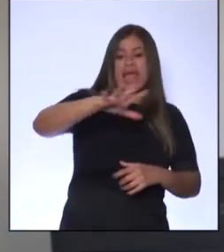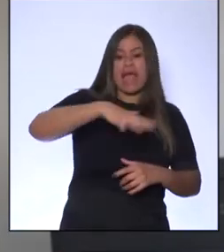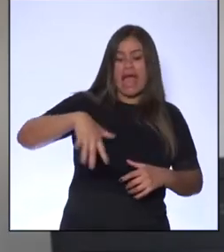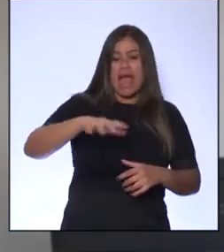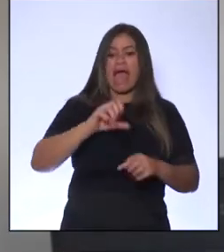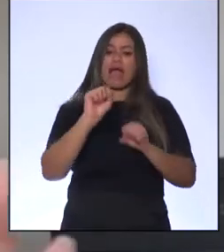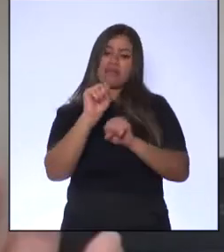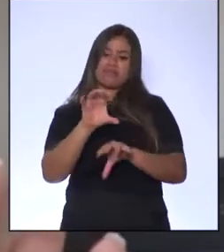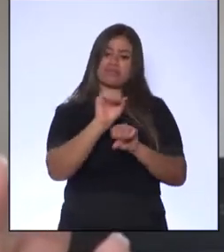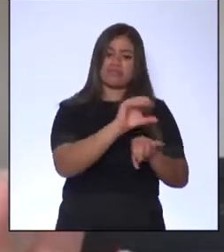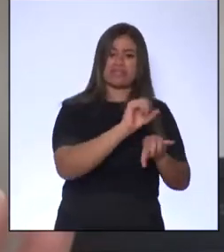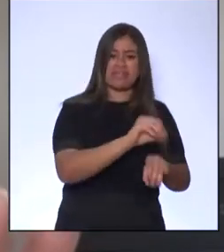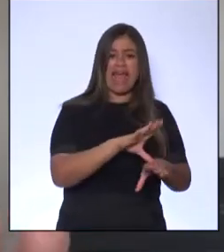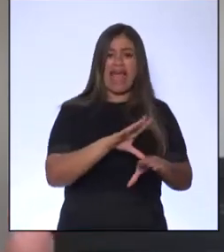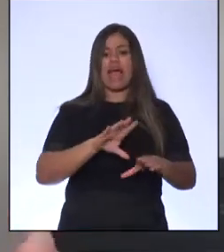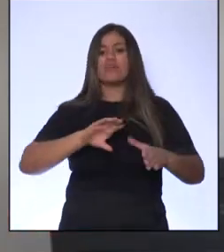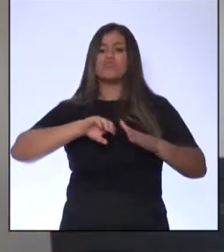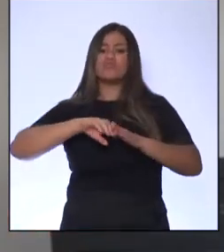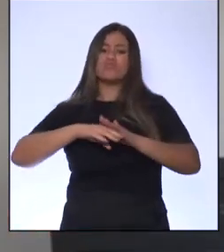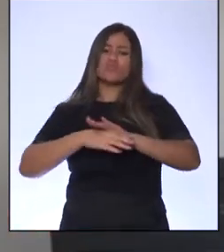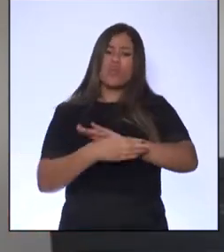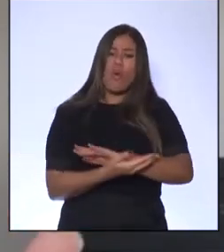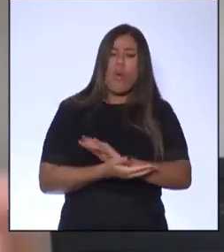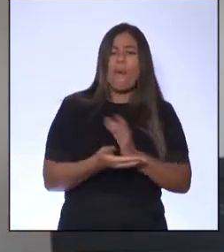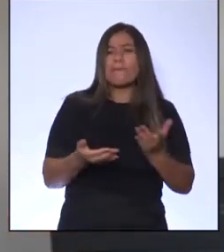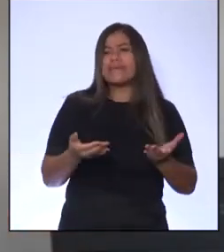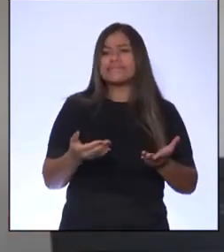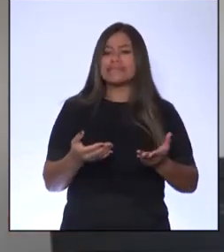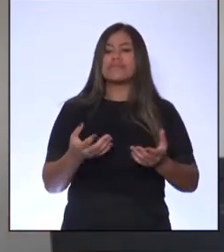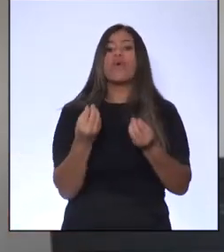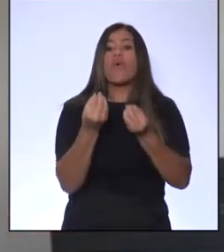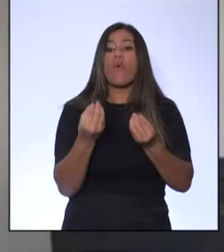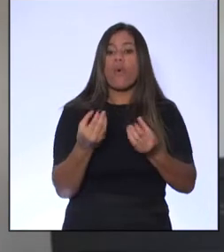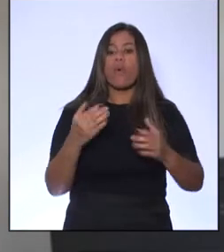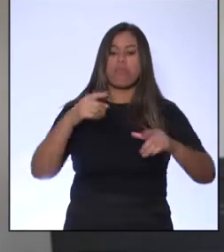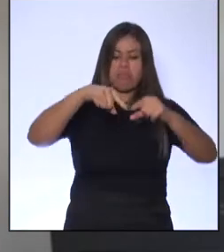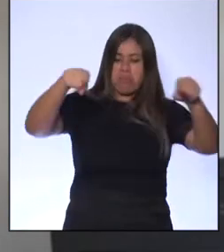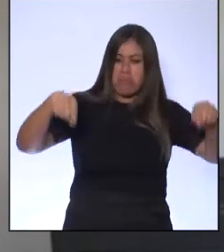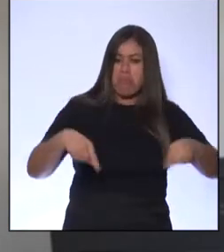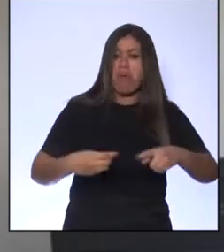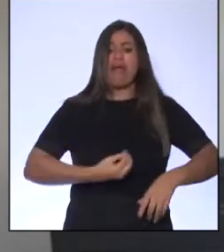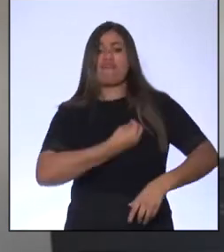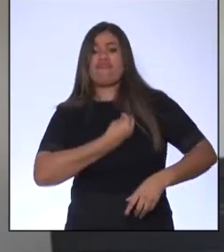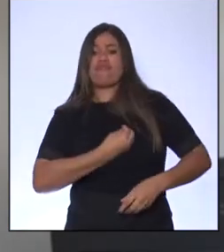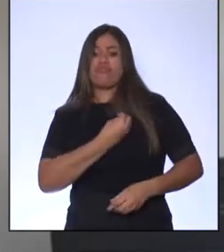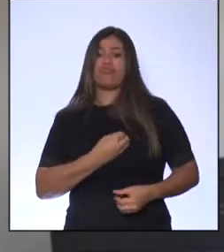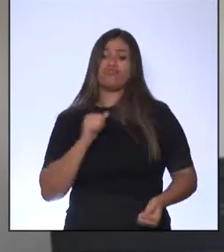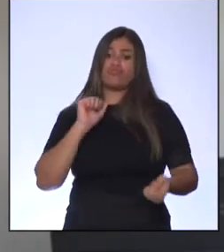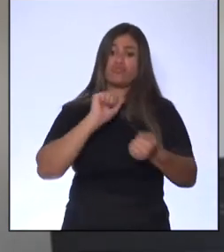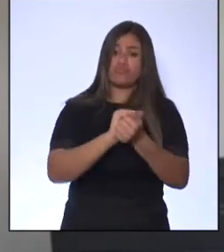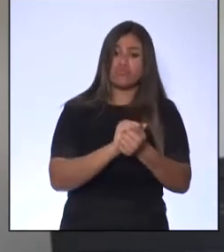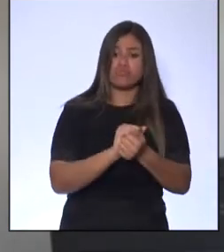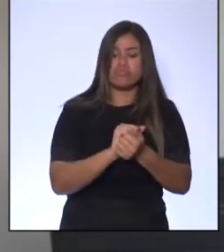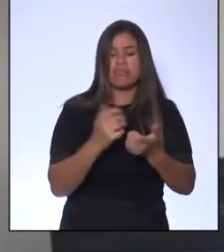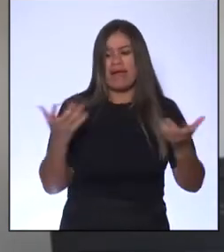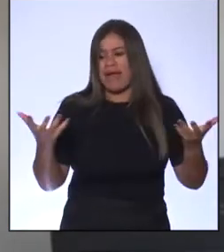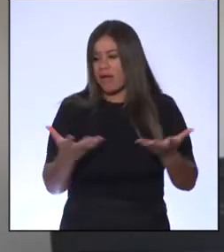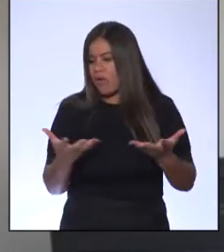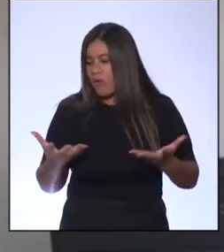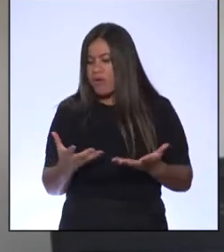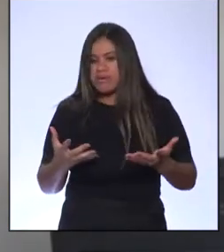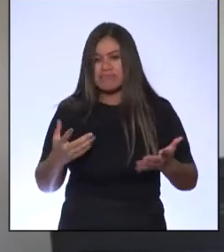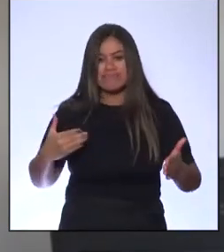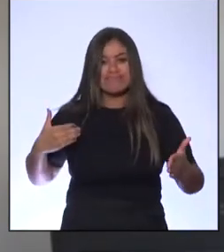tem tradição de trabalho remoto, nós tivemos que enfrentar adversidades impensáveis, né?